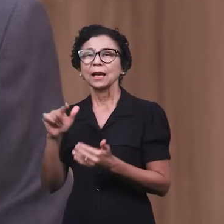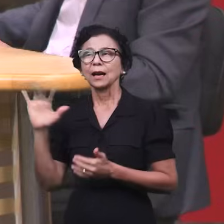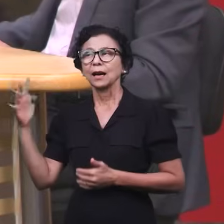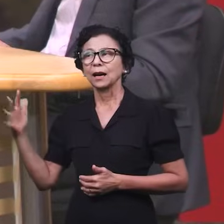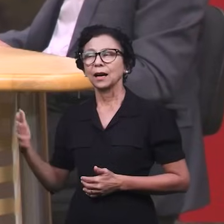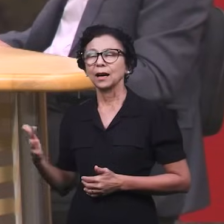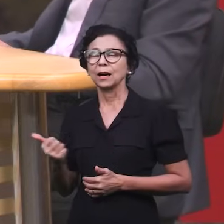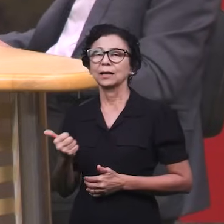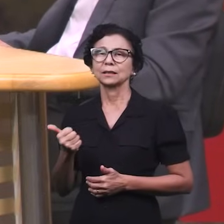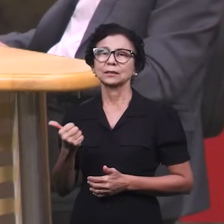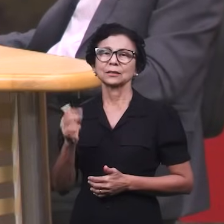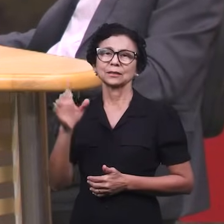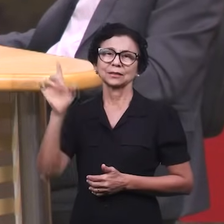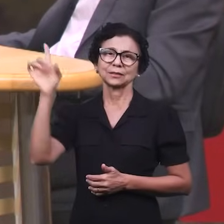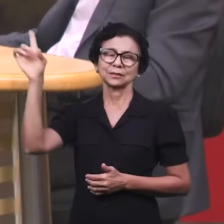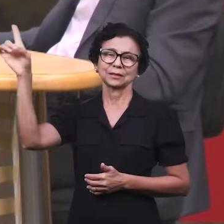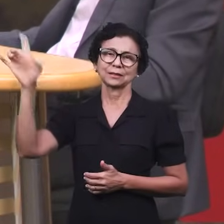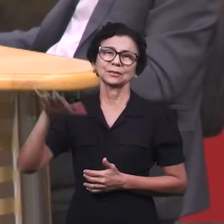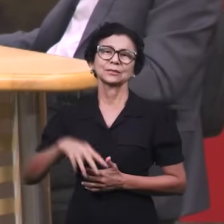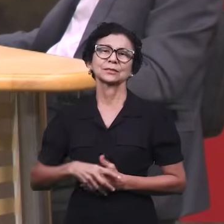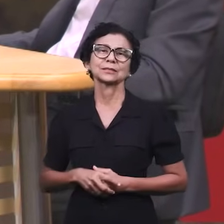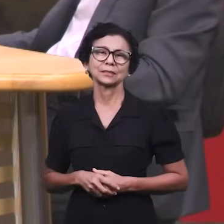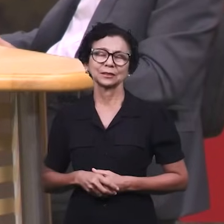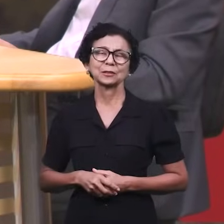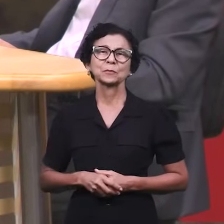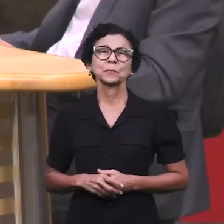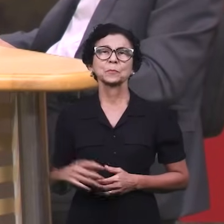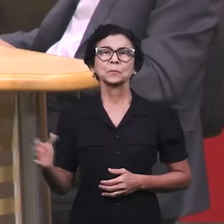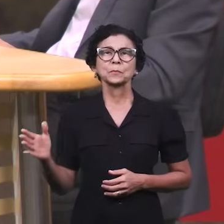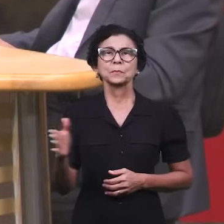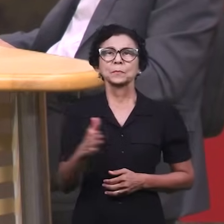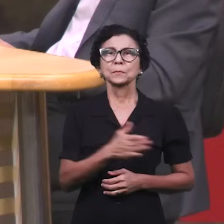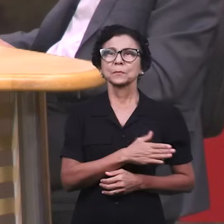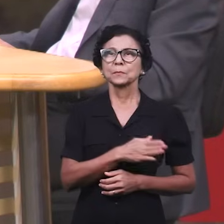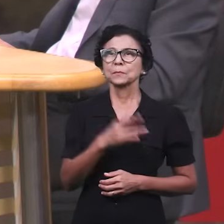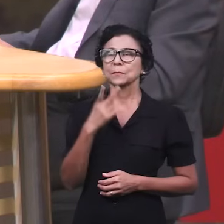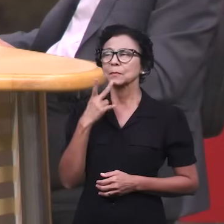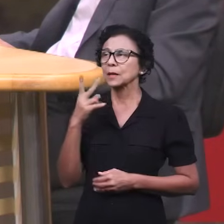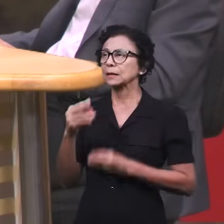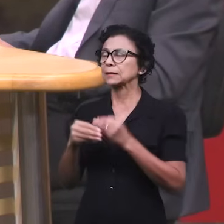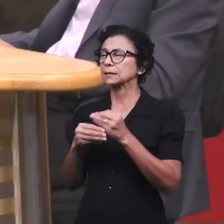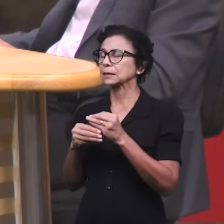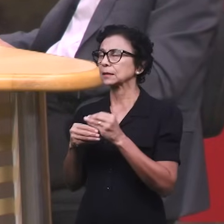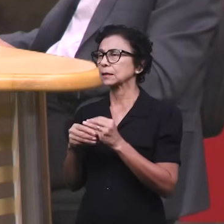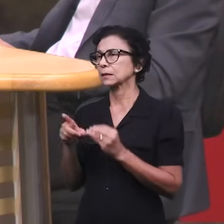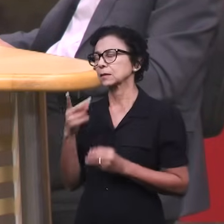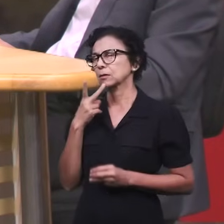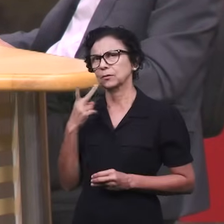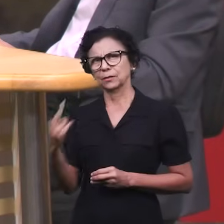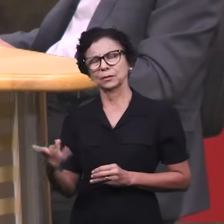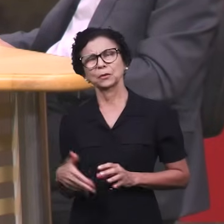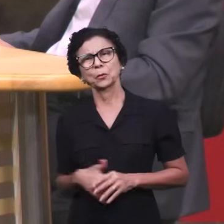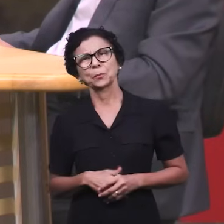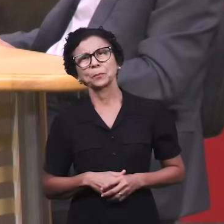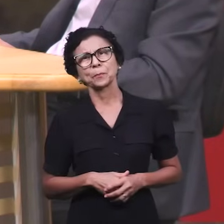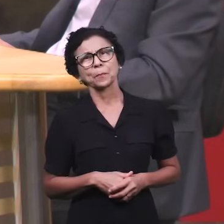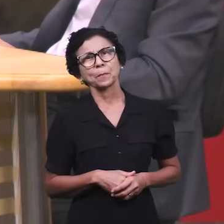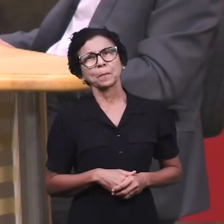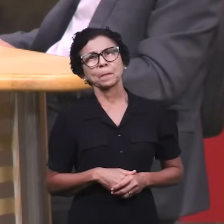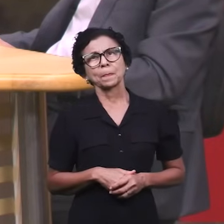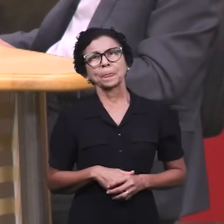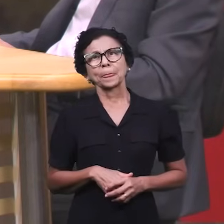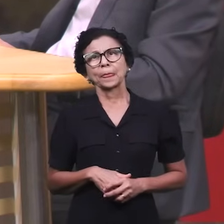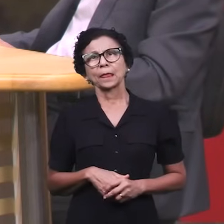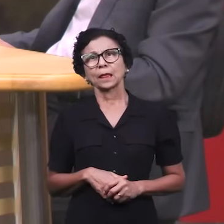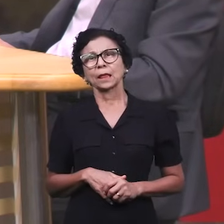uma benção do Senhor e Marcelo só um comentário em cima do que você tá falando pela desobediência o homem saiu da presença de